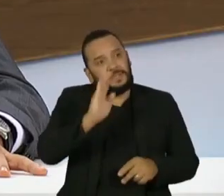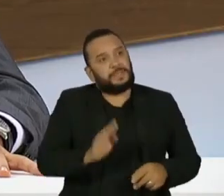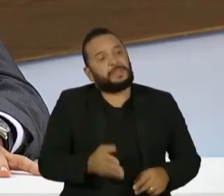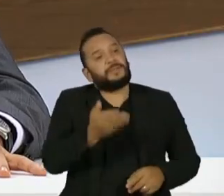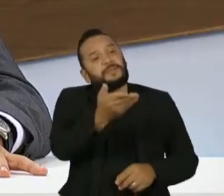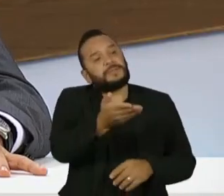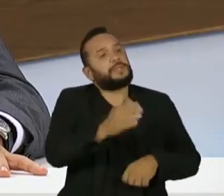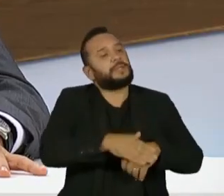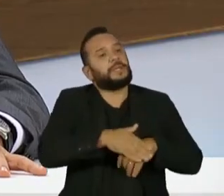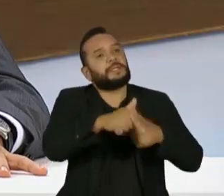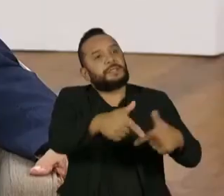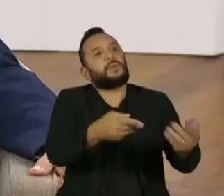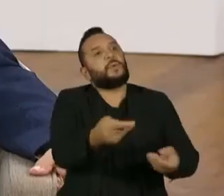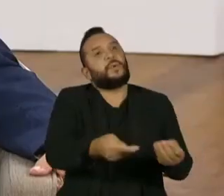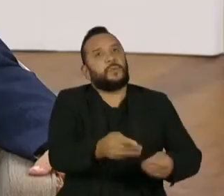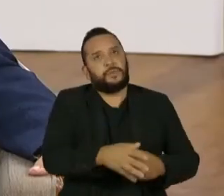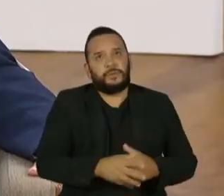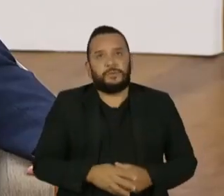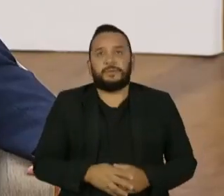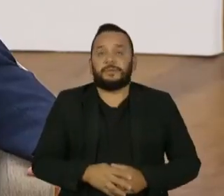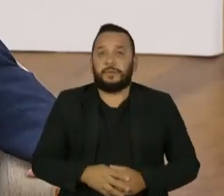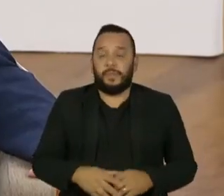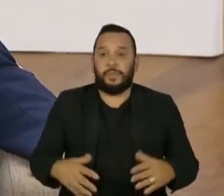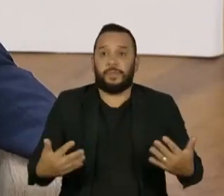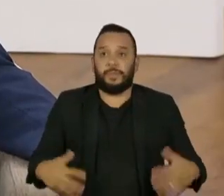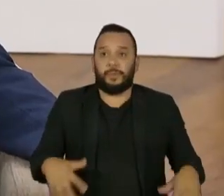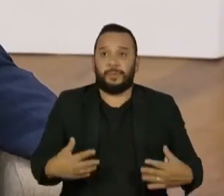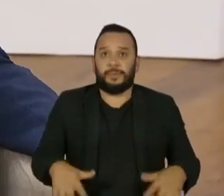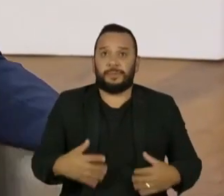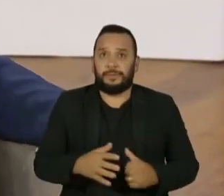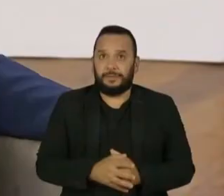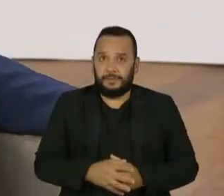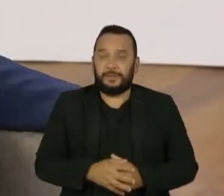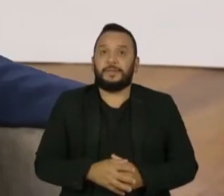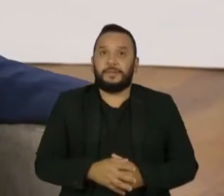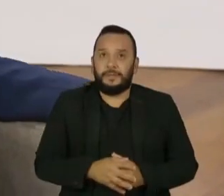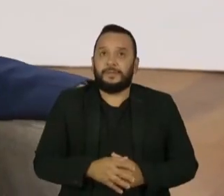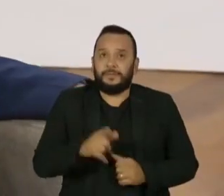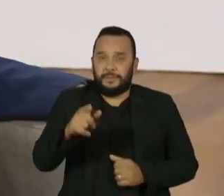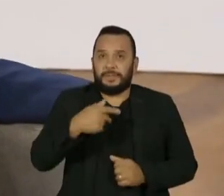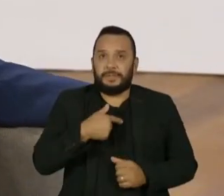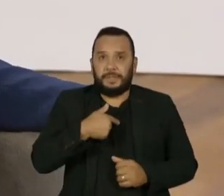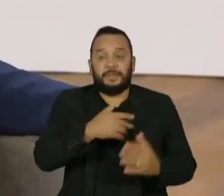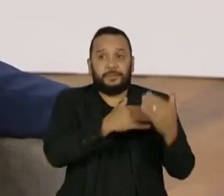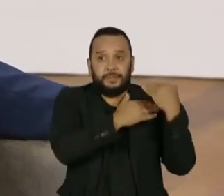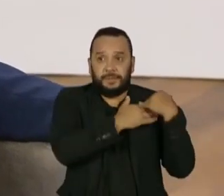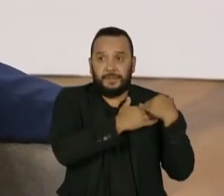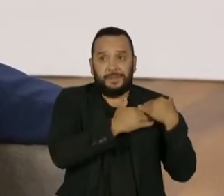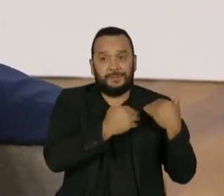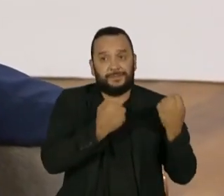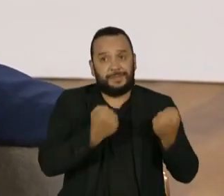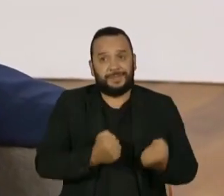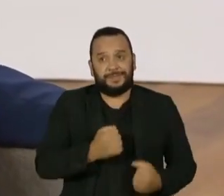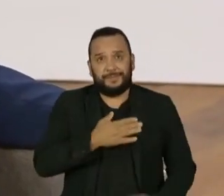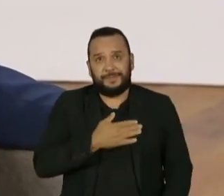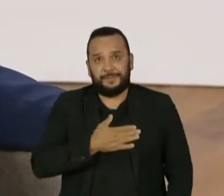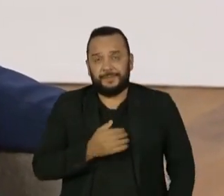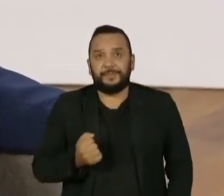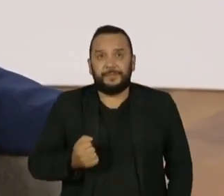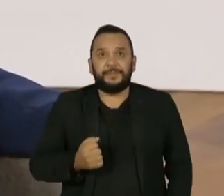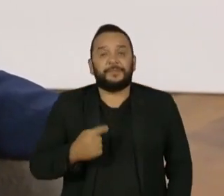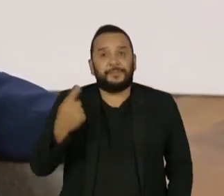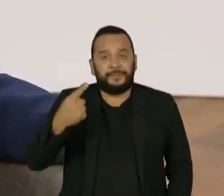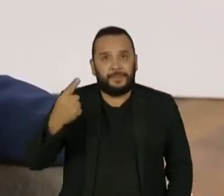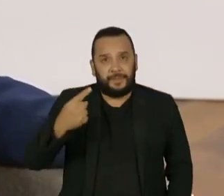fazer nesse sentido? Poxa, olha a responsabilidade que você está colocando aqui, né? Bom, primeiro nós somos